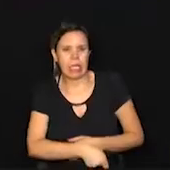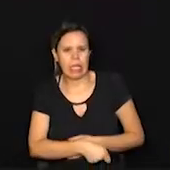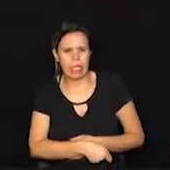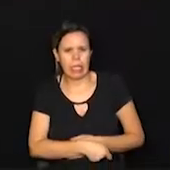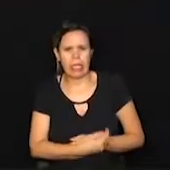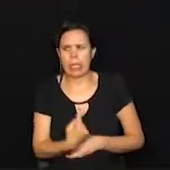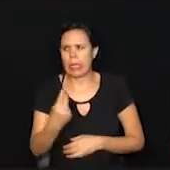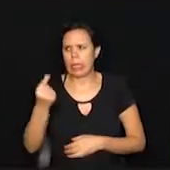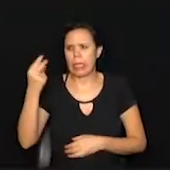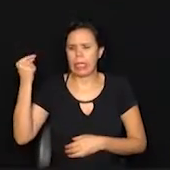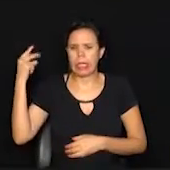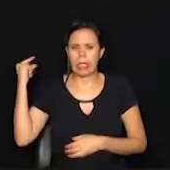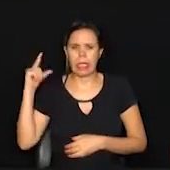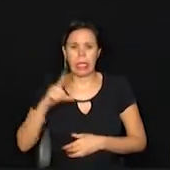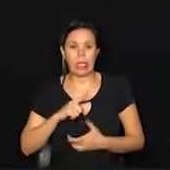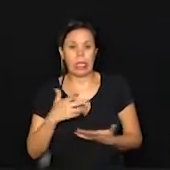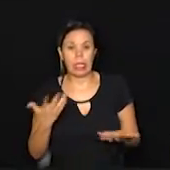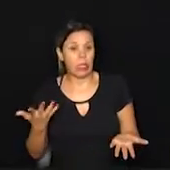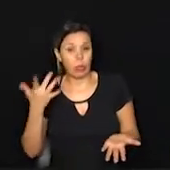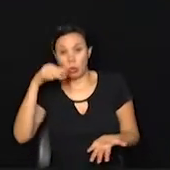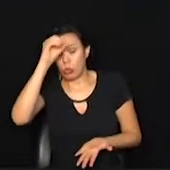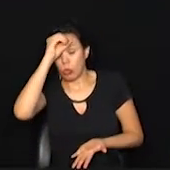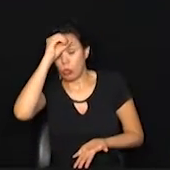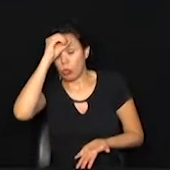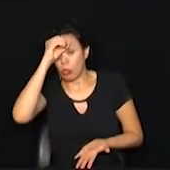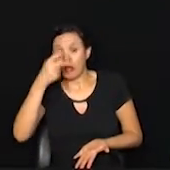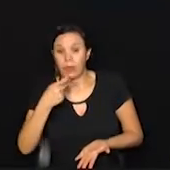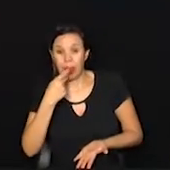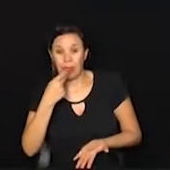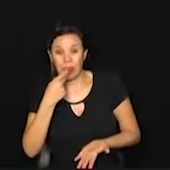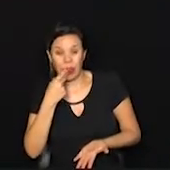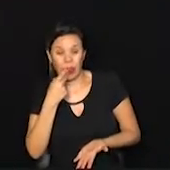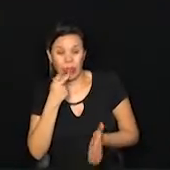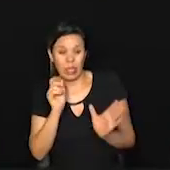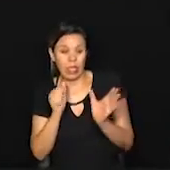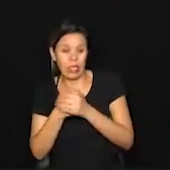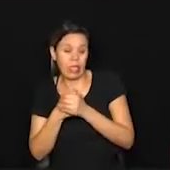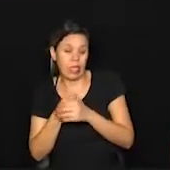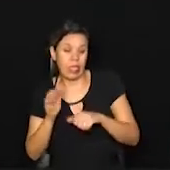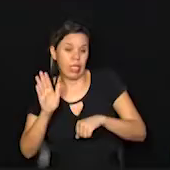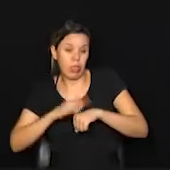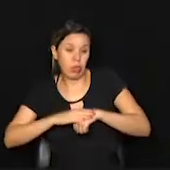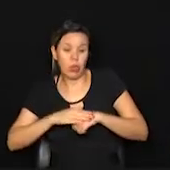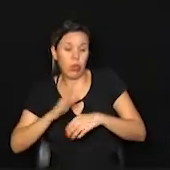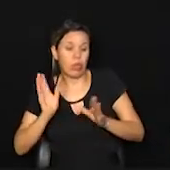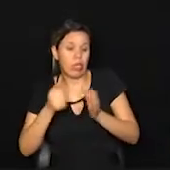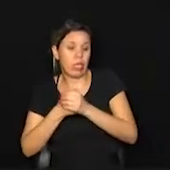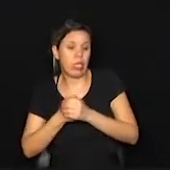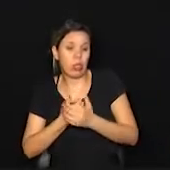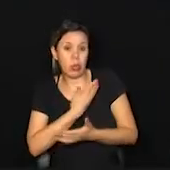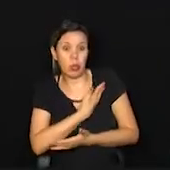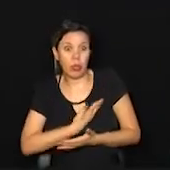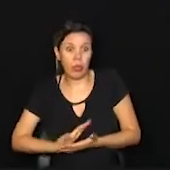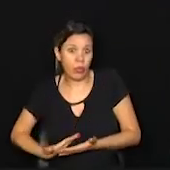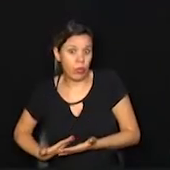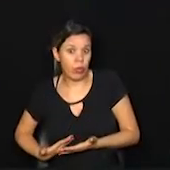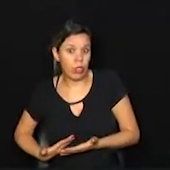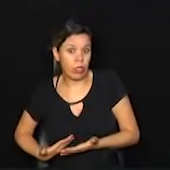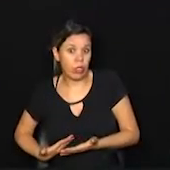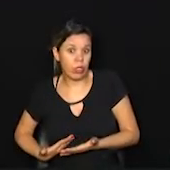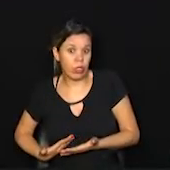pelo menos naquela época teve não sei o que não sabe do que está falando tá passando o pano no governo brutalmente